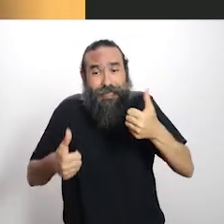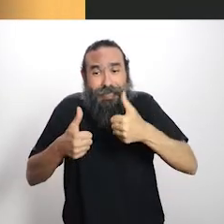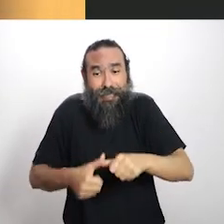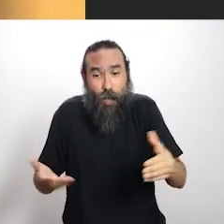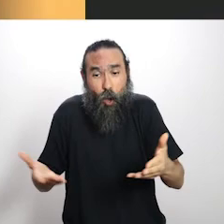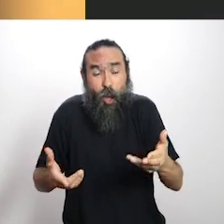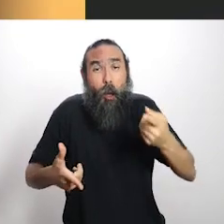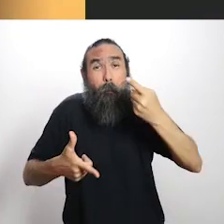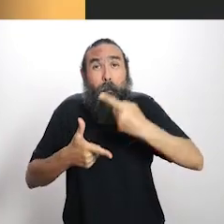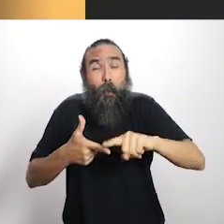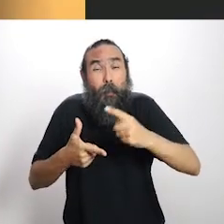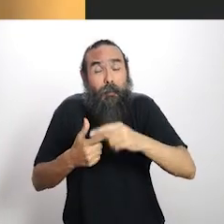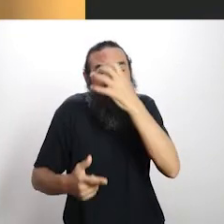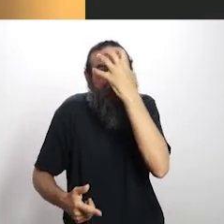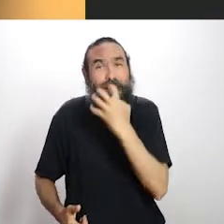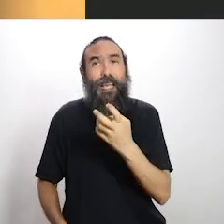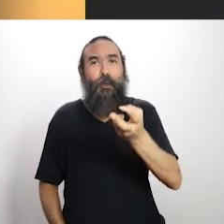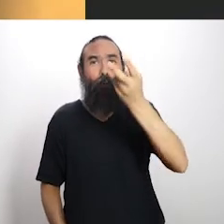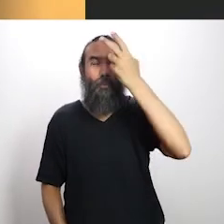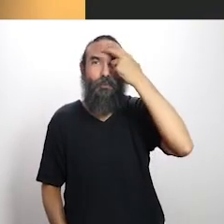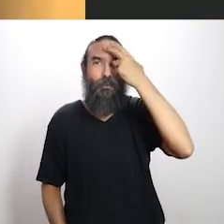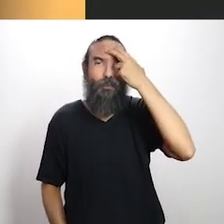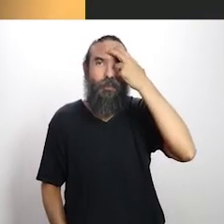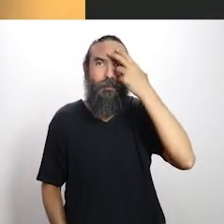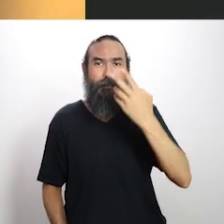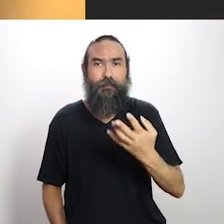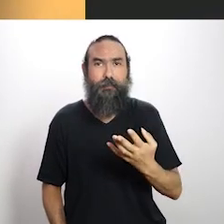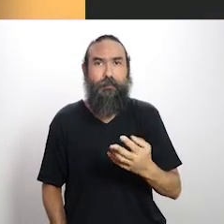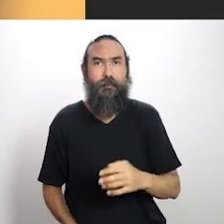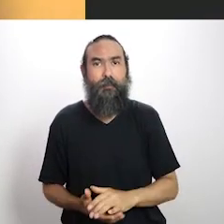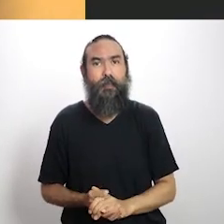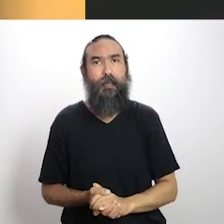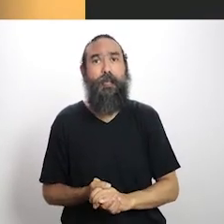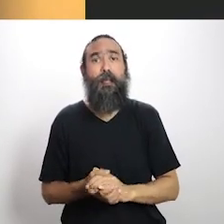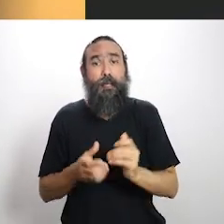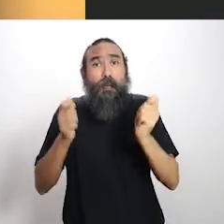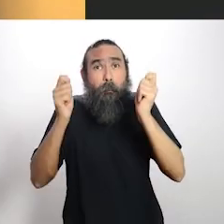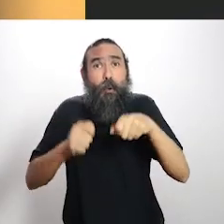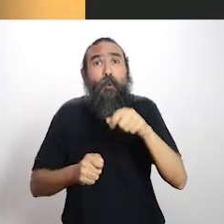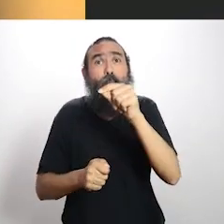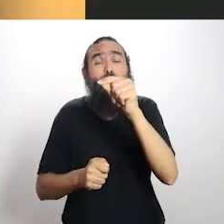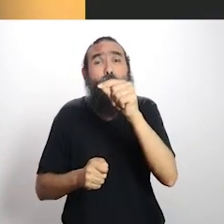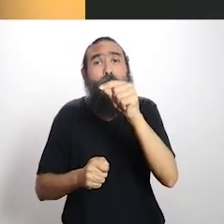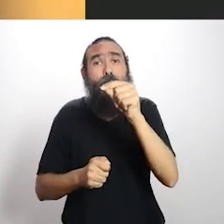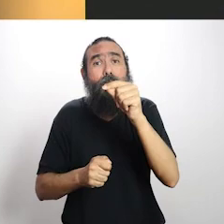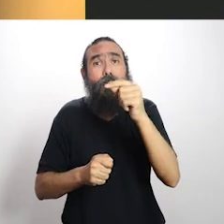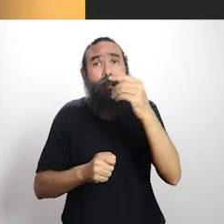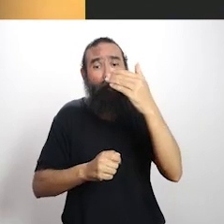brasileira então a lei é um contraponto a lei funciona como uma espécie de dique